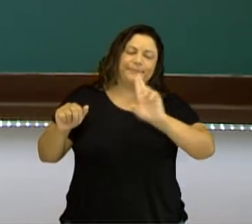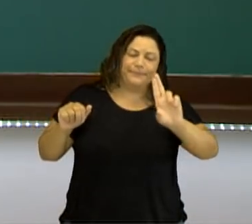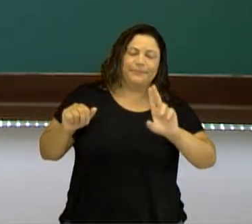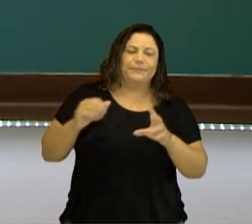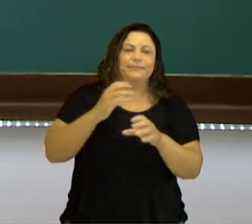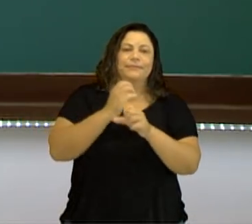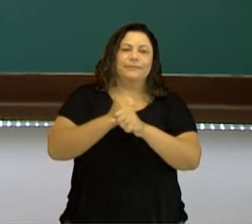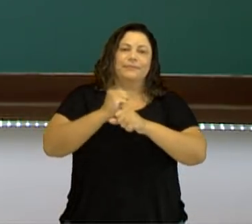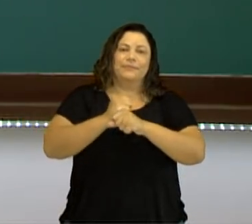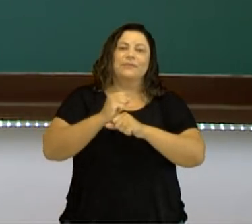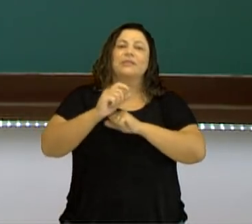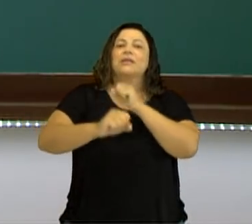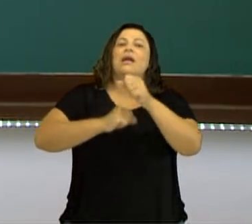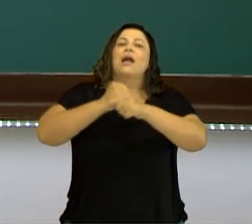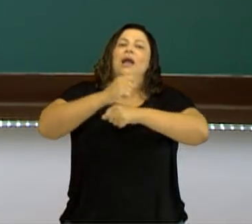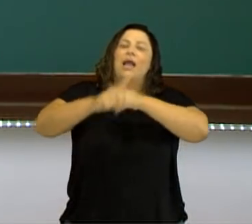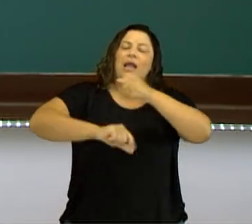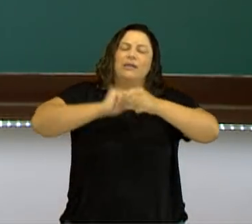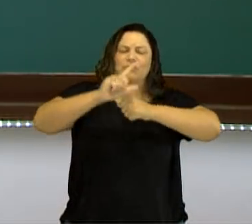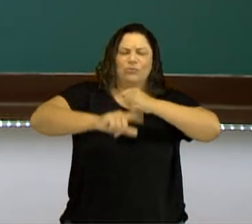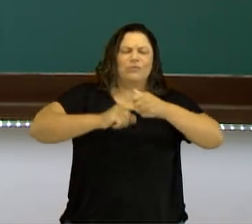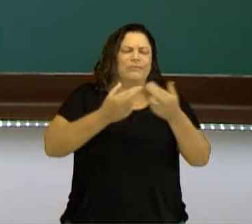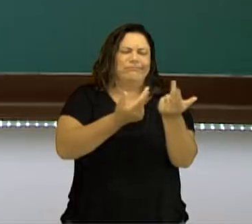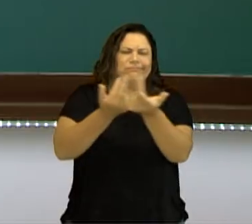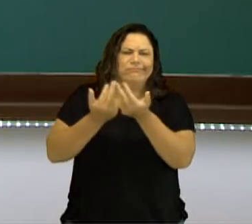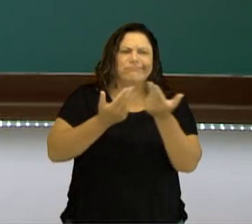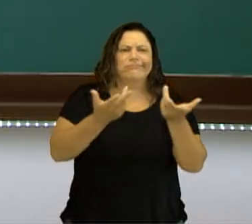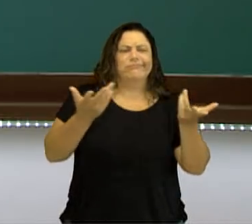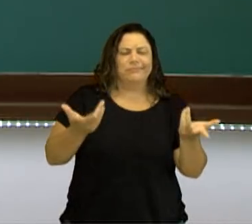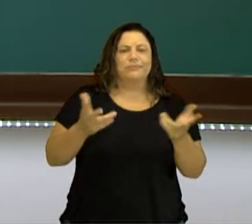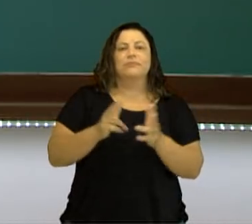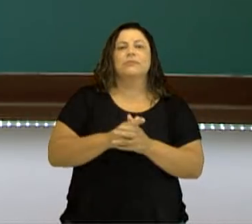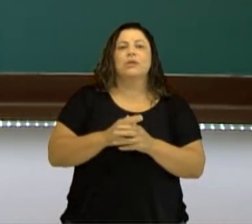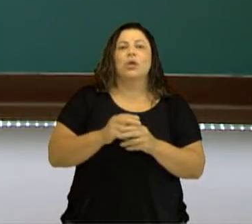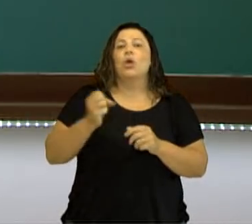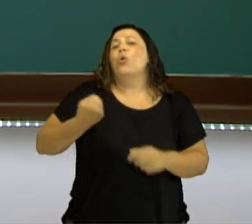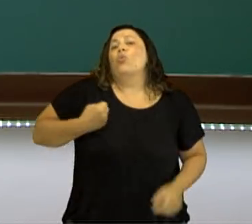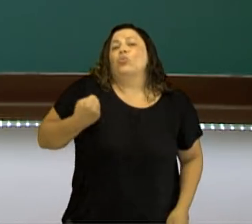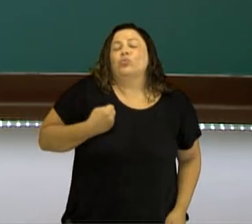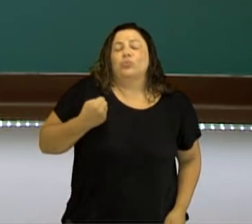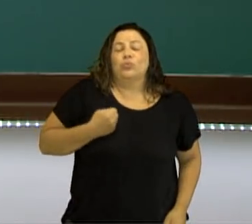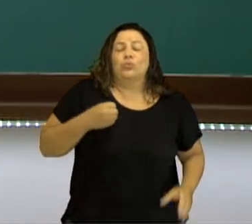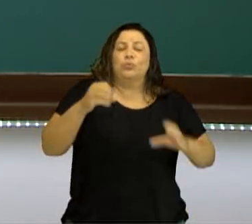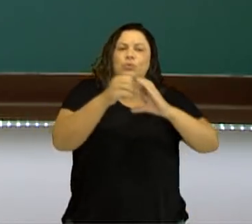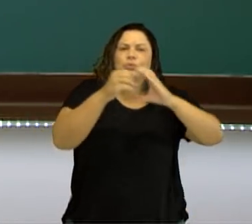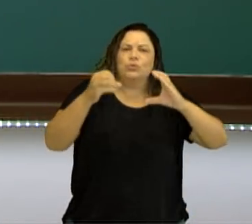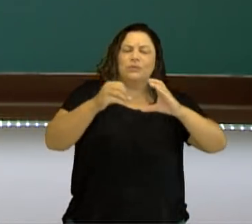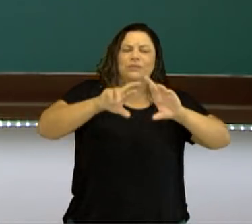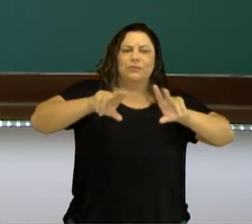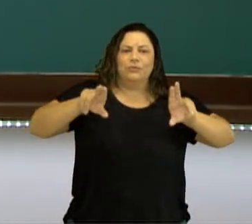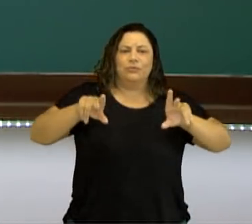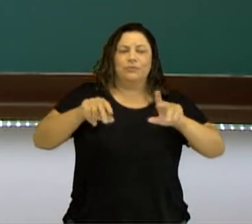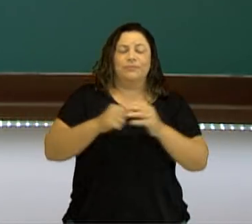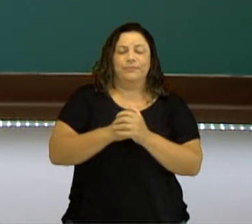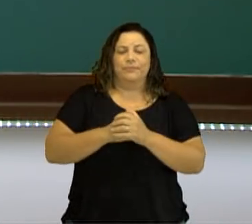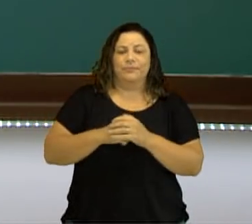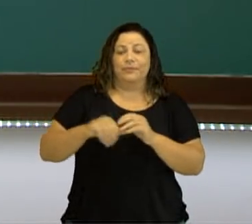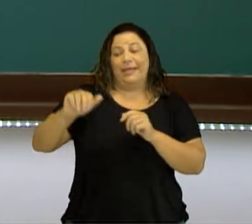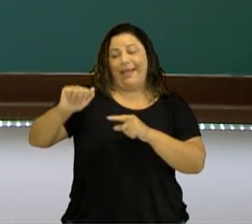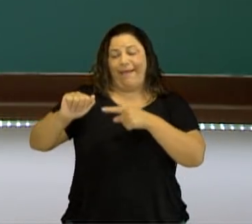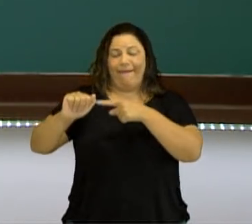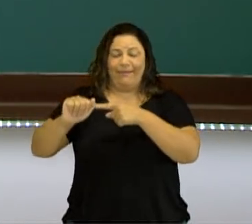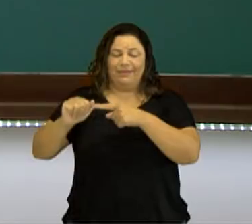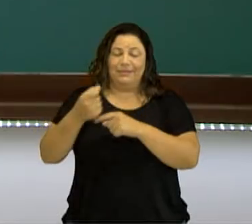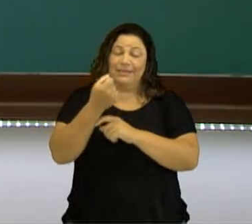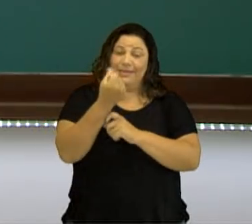atômico, prótons e elétrons é igual a 8. E o número de nêutrons? Eu pego a massa e diminuo pelo número atômico. 16 menos